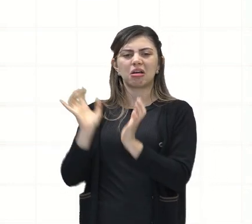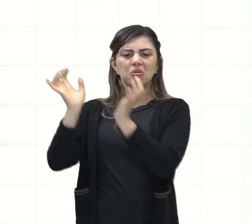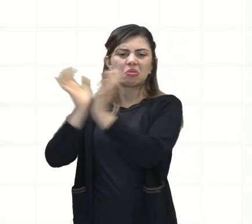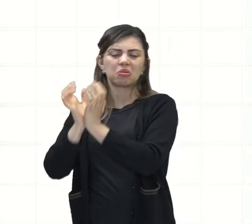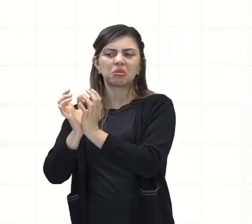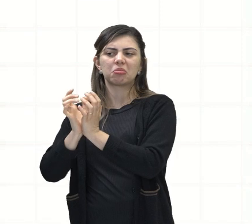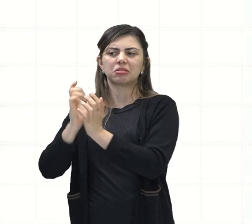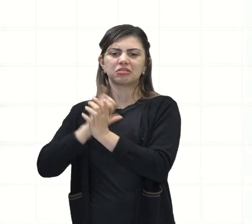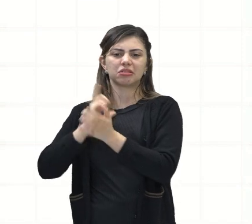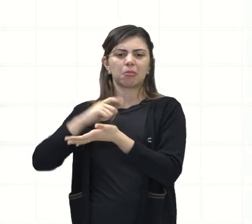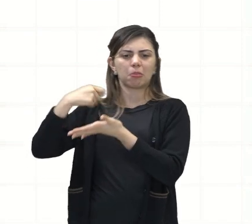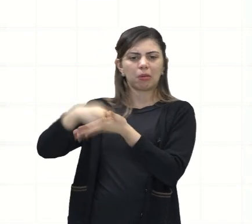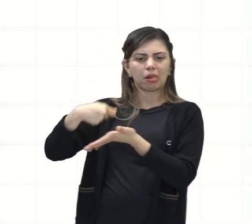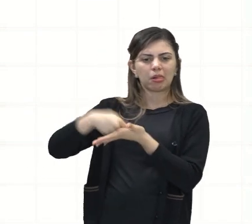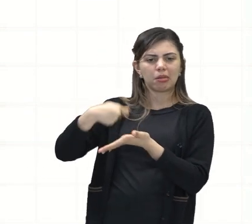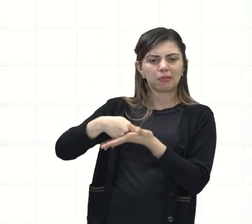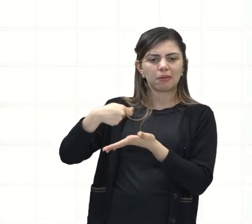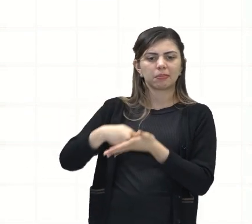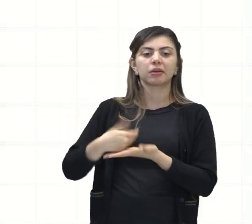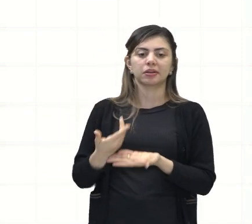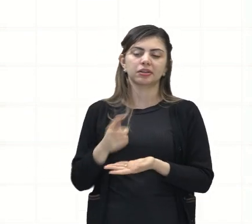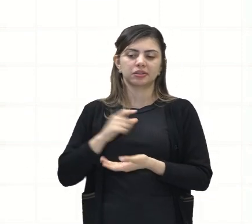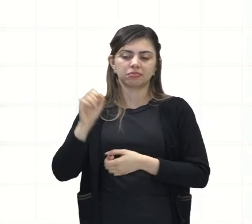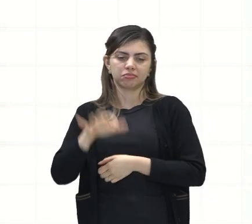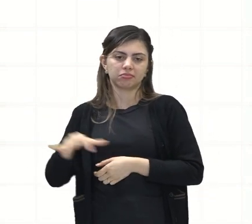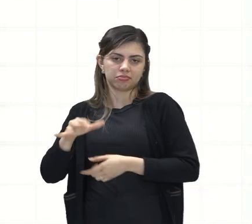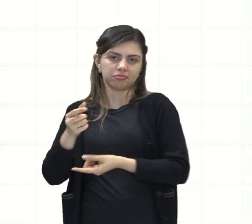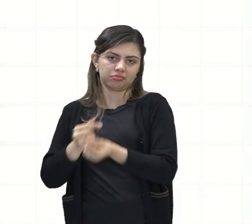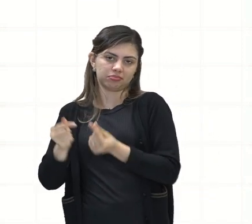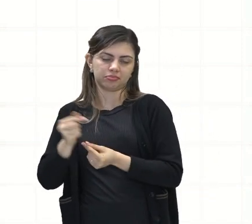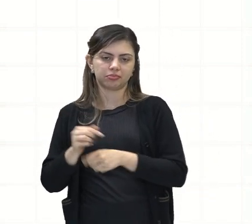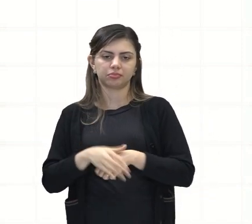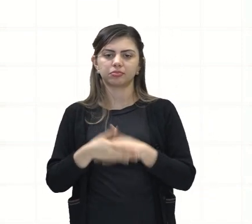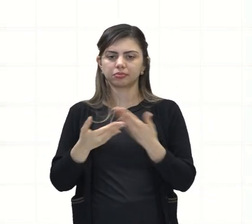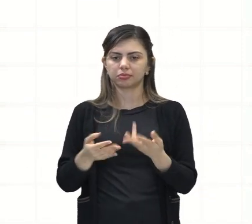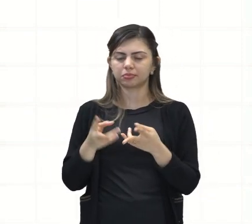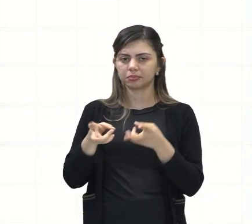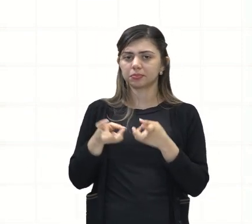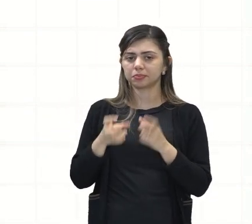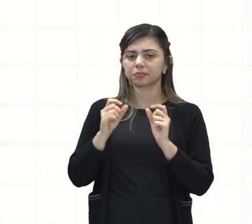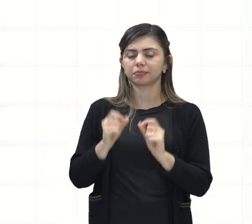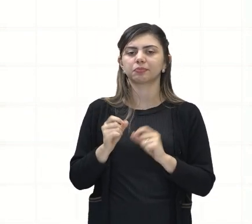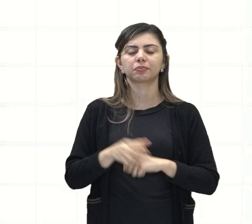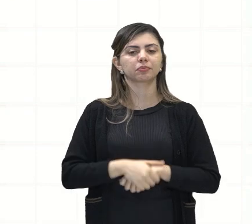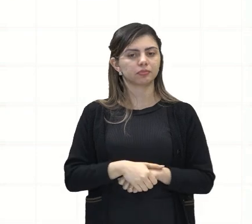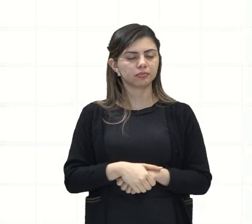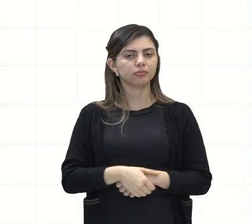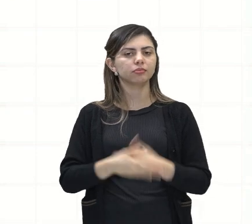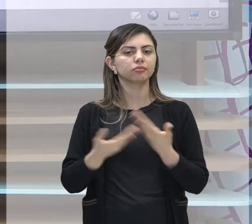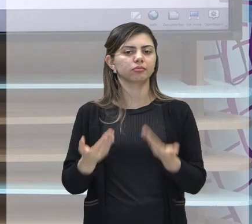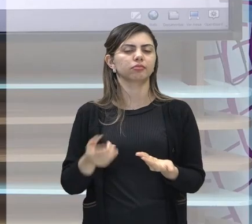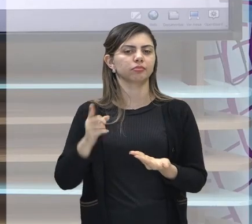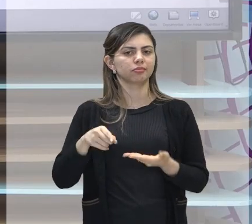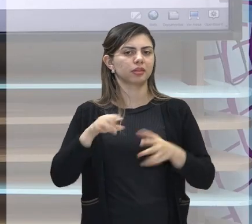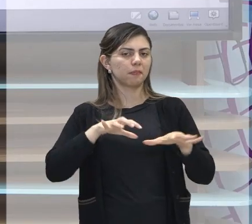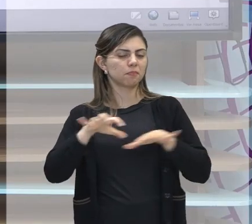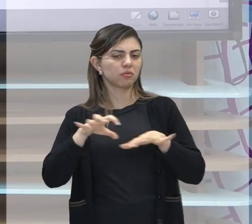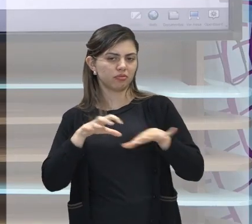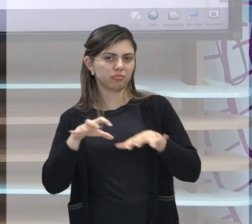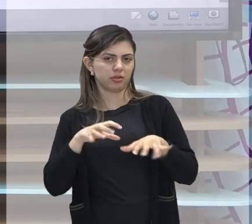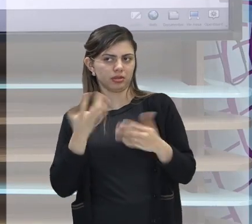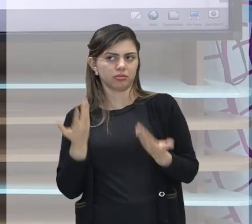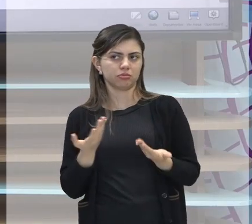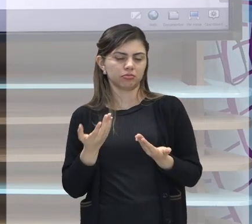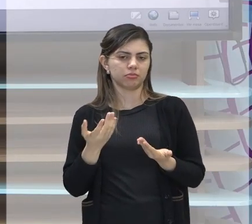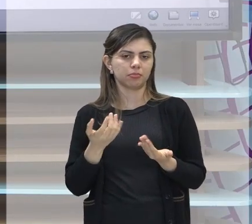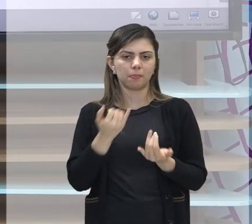produtores rurais e os grandes comerciantes da região. Olha só, como de um certo modo são movimentos até próximos, né?